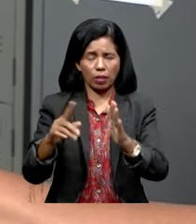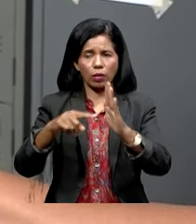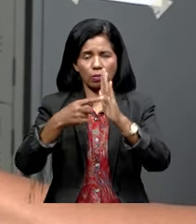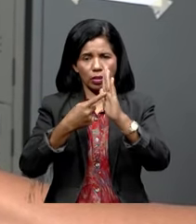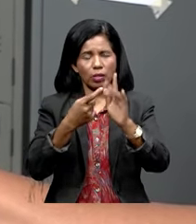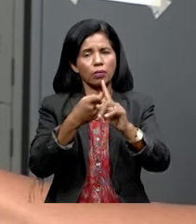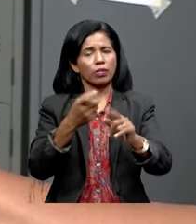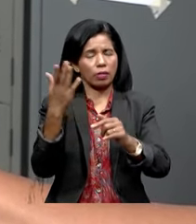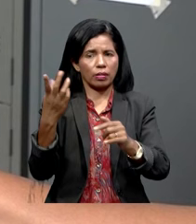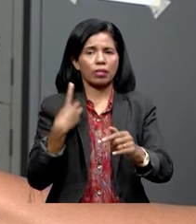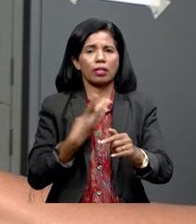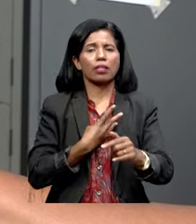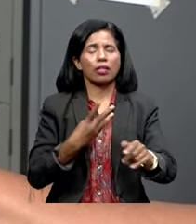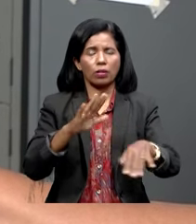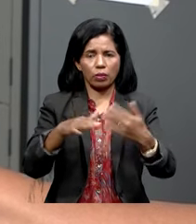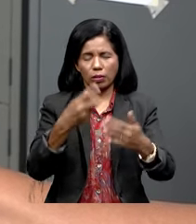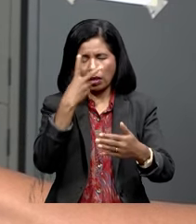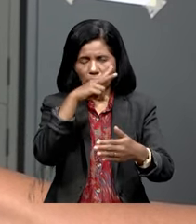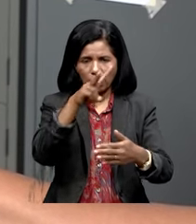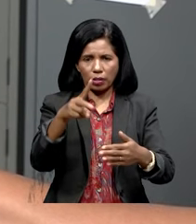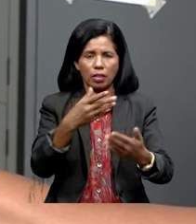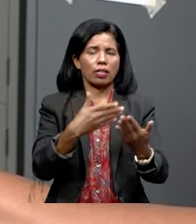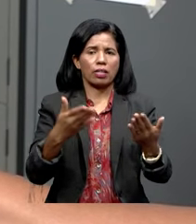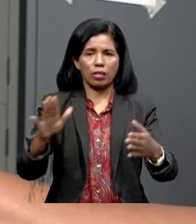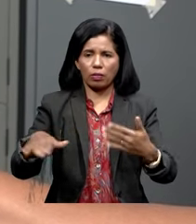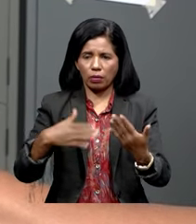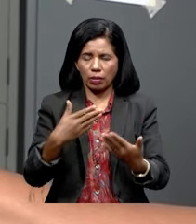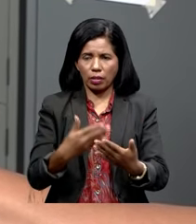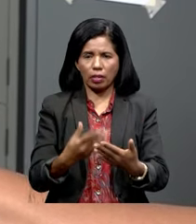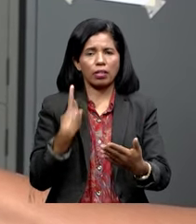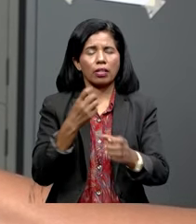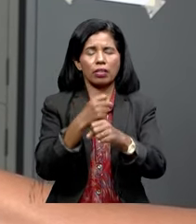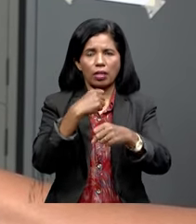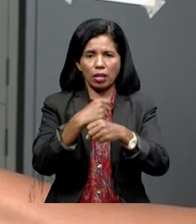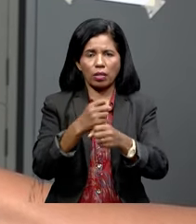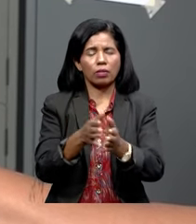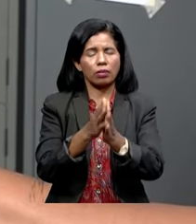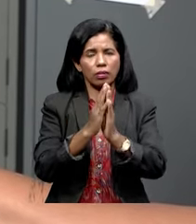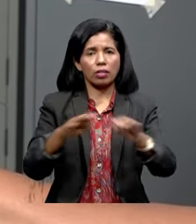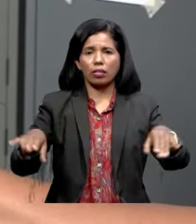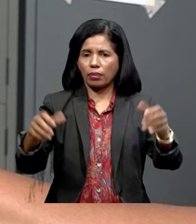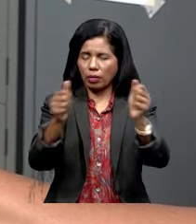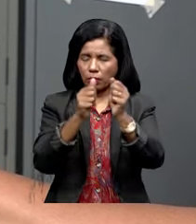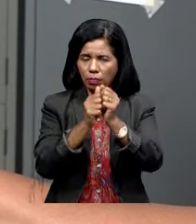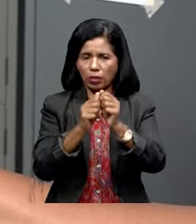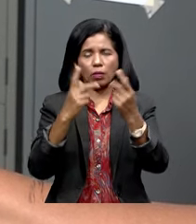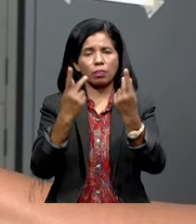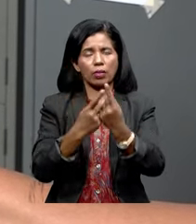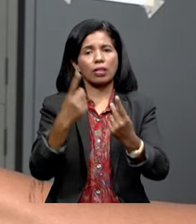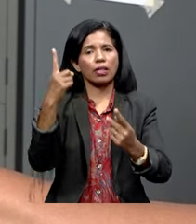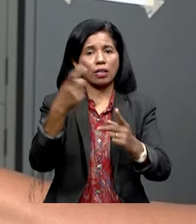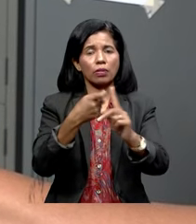Susneba. Neve a necessidade de toda a companhia na cata equipamento Sirne, neve a halo aquisição em cooperação. A empresa ida US